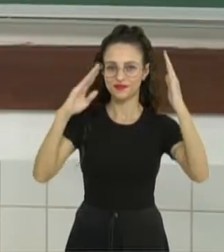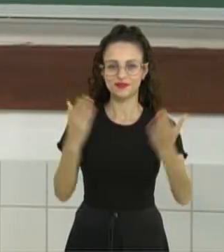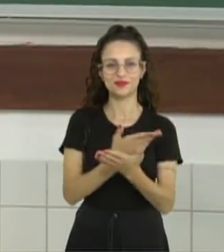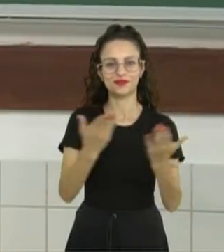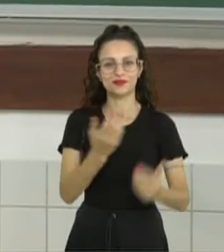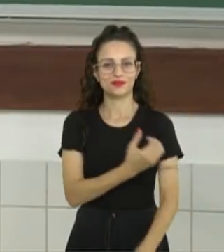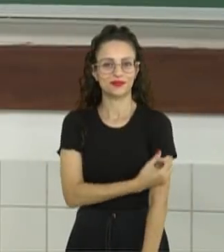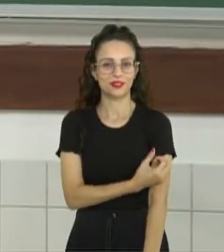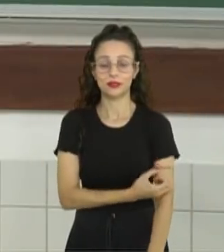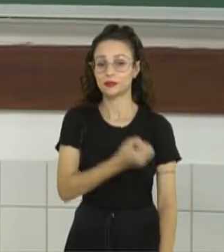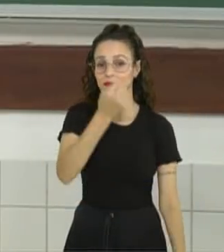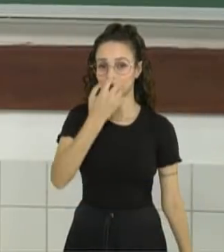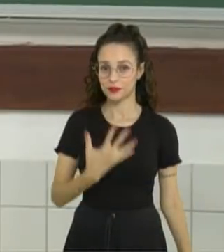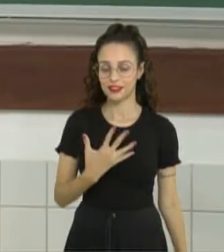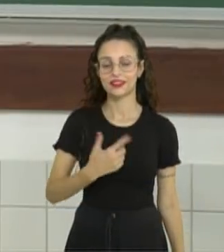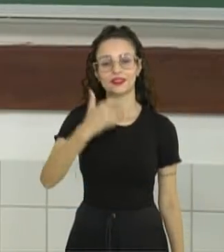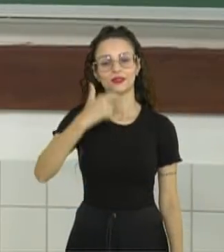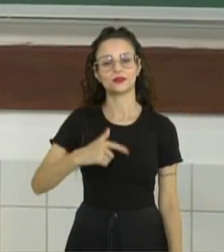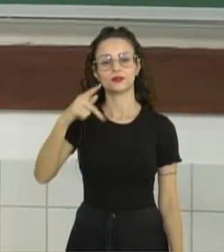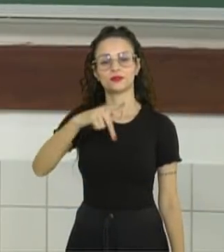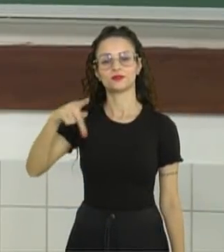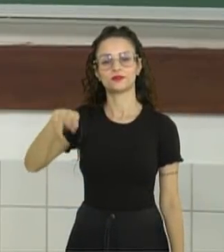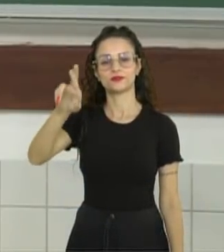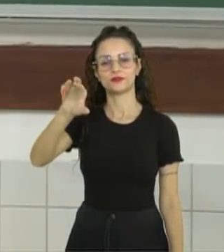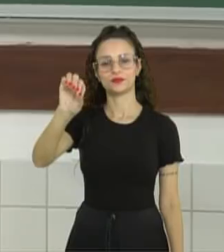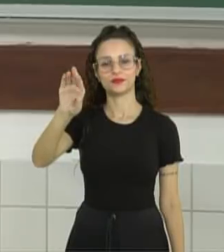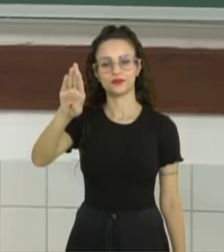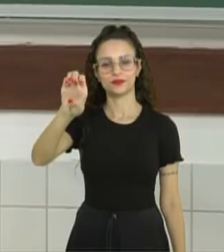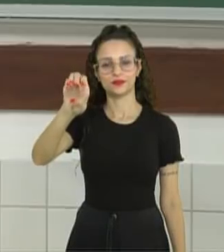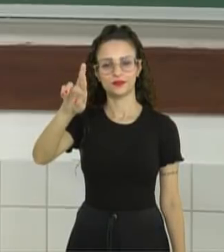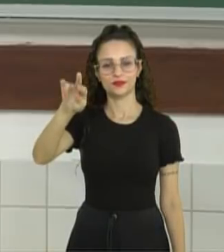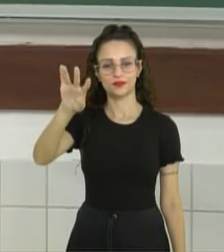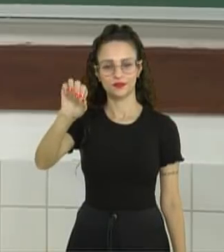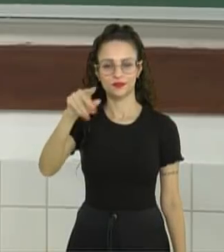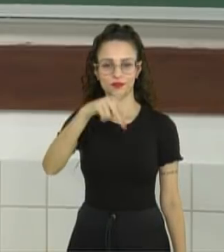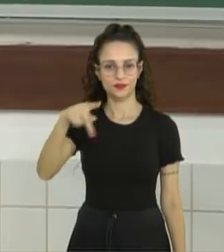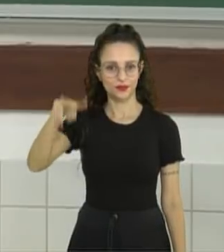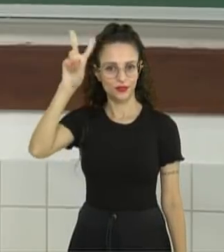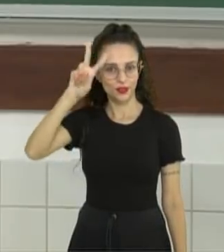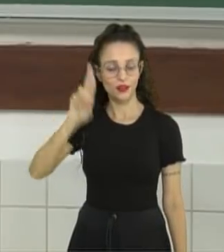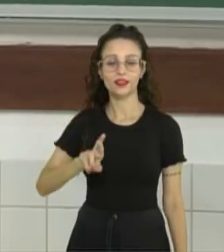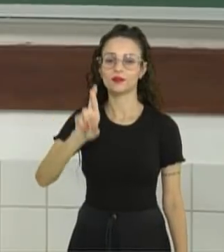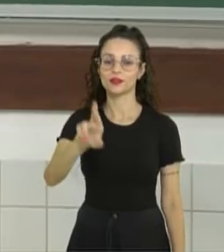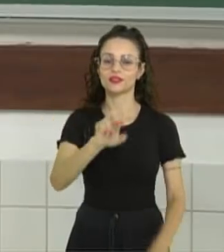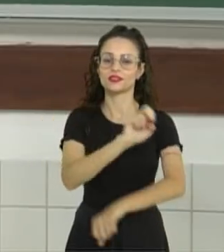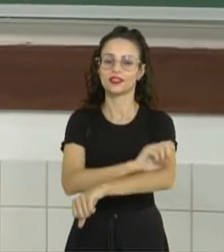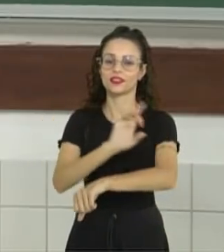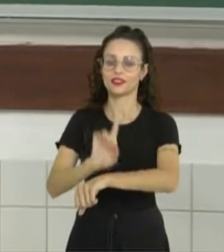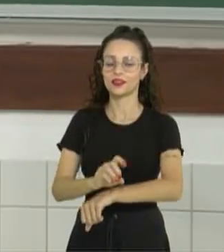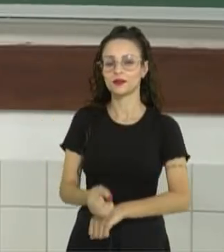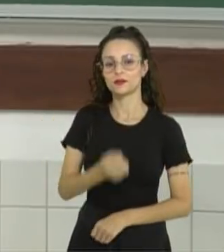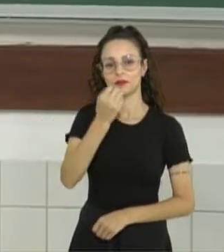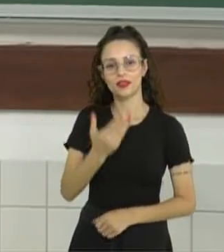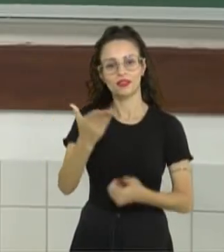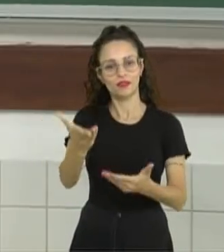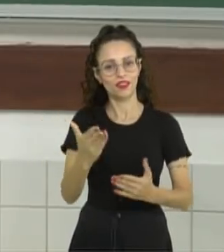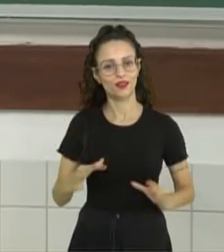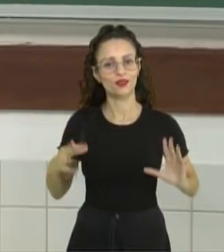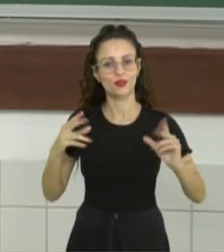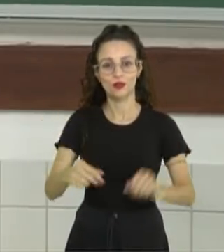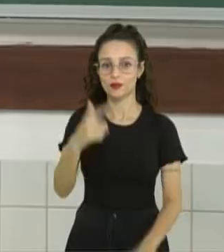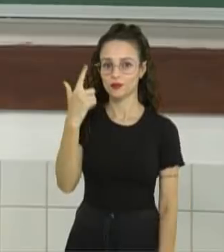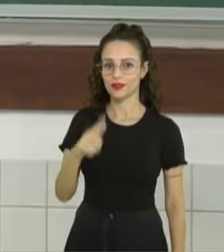Fala galerinha do sexto ano, tudo bem? Sou o professor Roberto Falcione, professor de História. Em nome da Secretaria da Educação, sejam todos bem-vindos para mais uma aula de